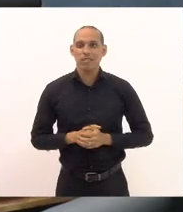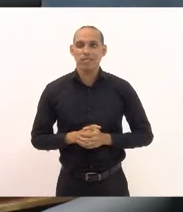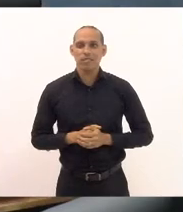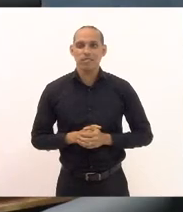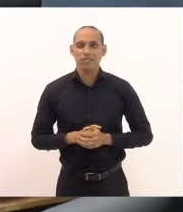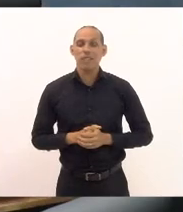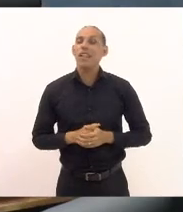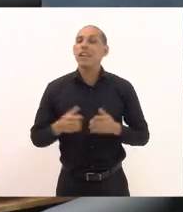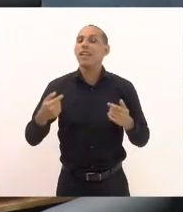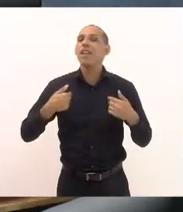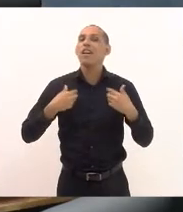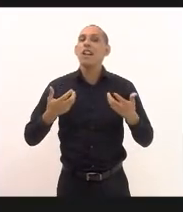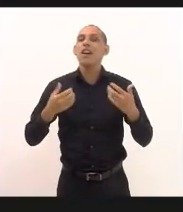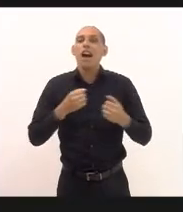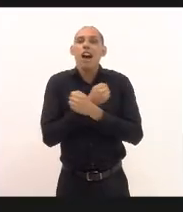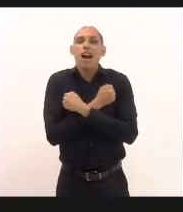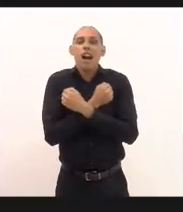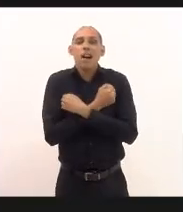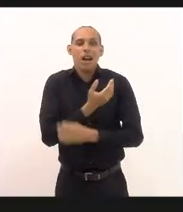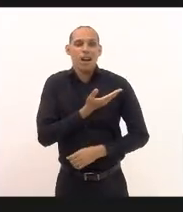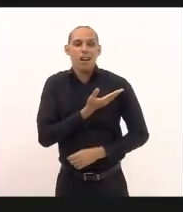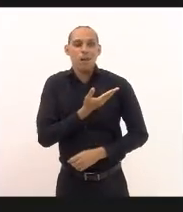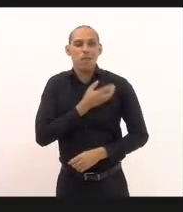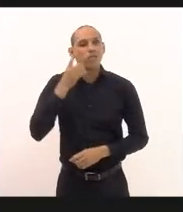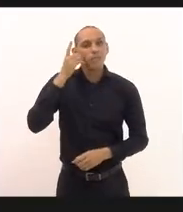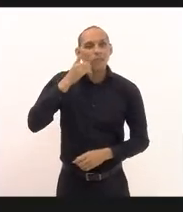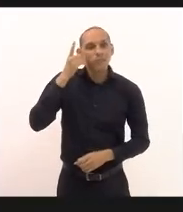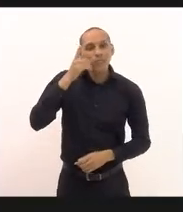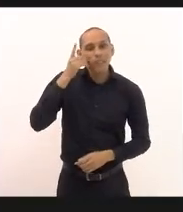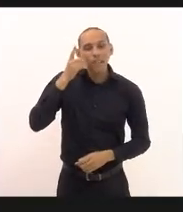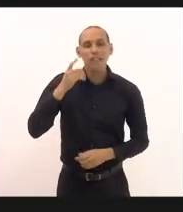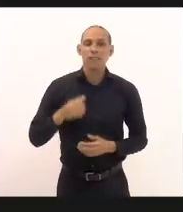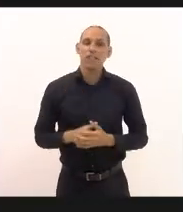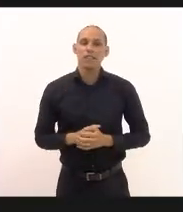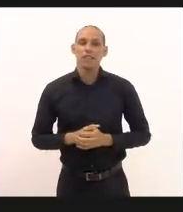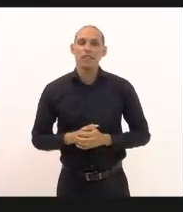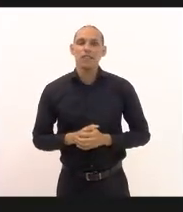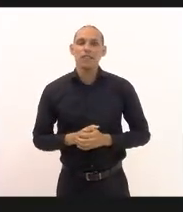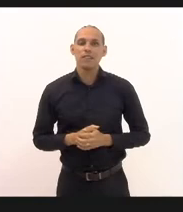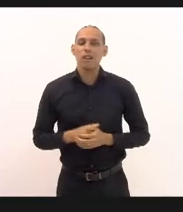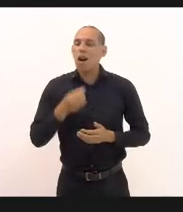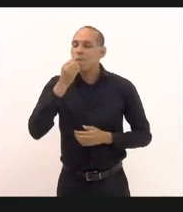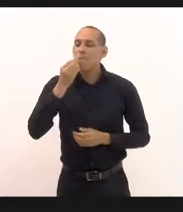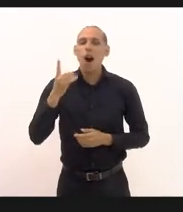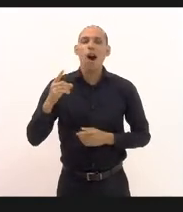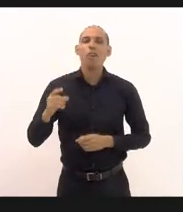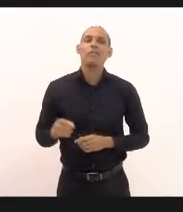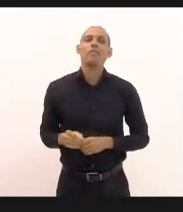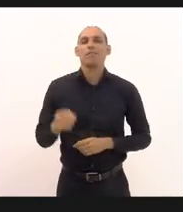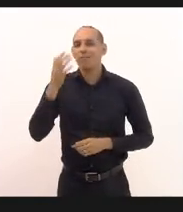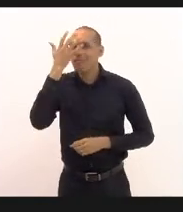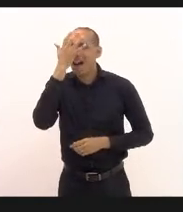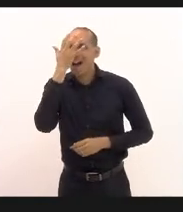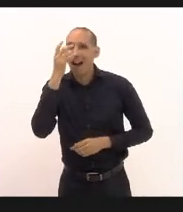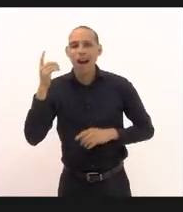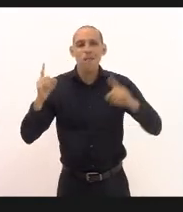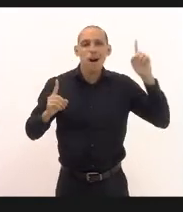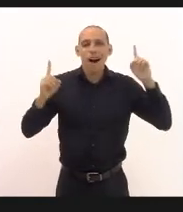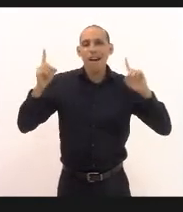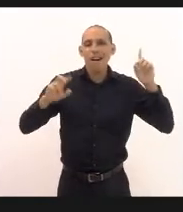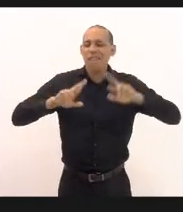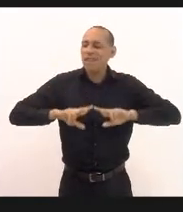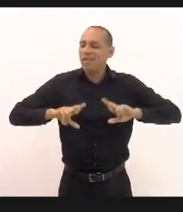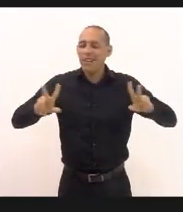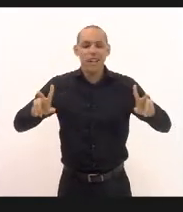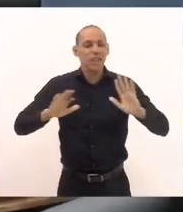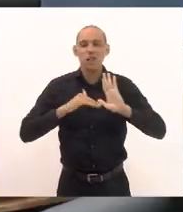Quero deixar aqui um abraço para todos os amigos, deputados e deputadas, e um bom carnaval, diferente de tudo que nós já